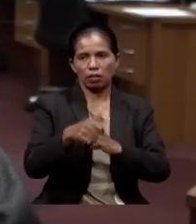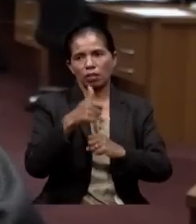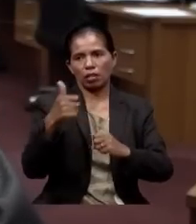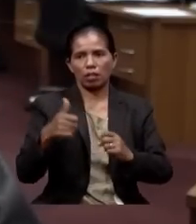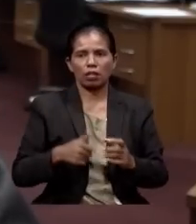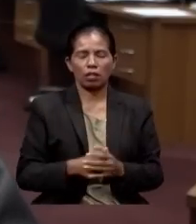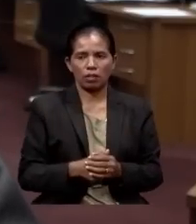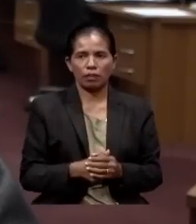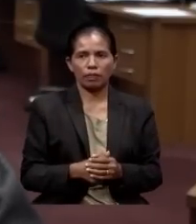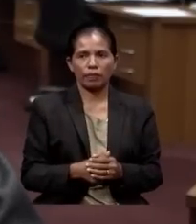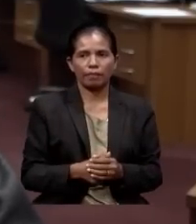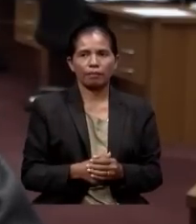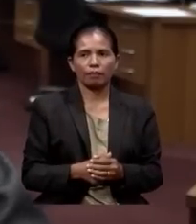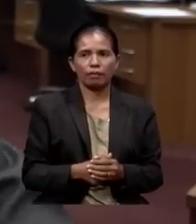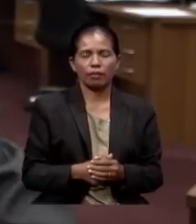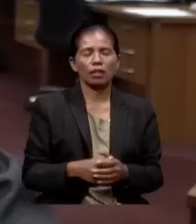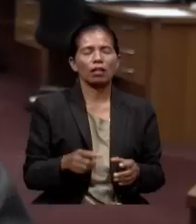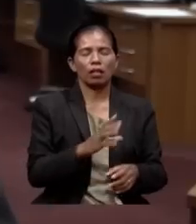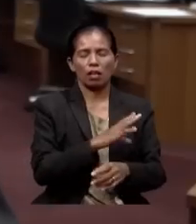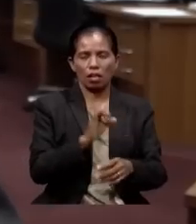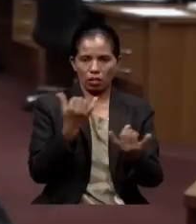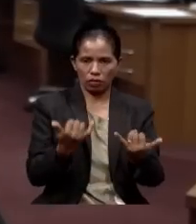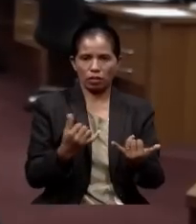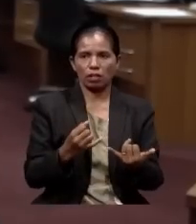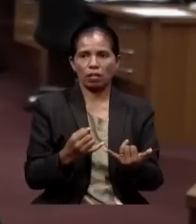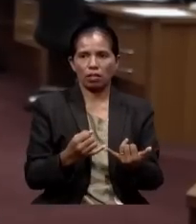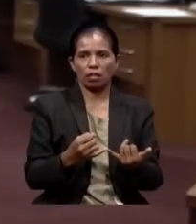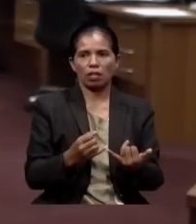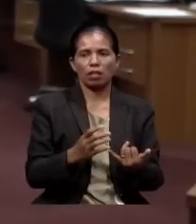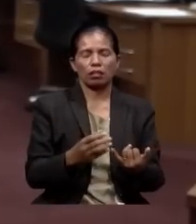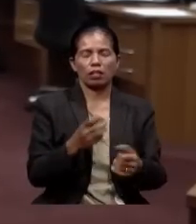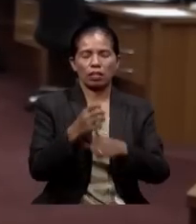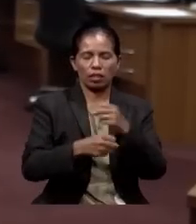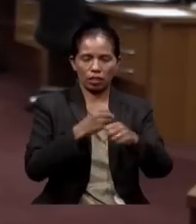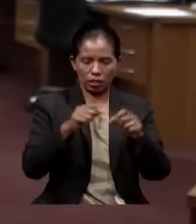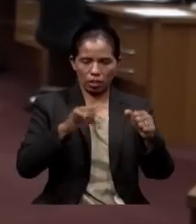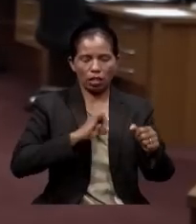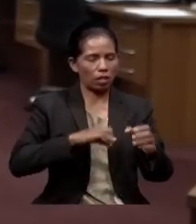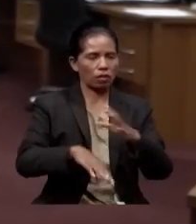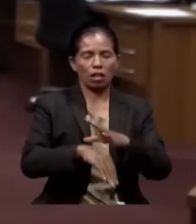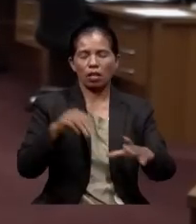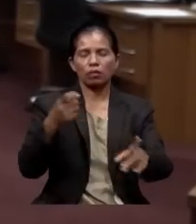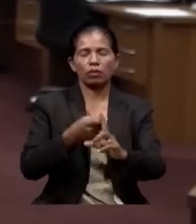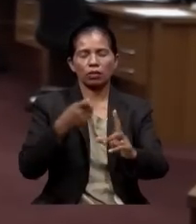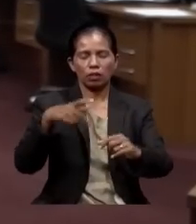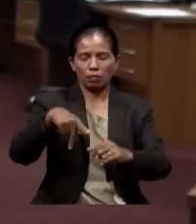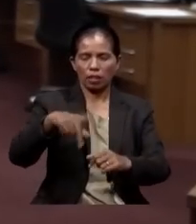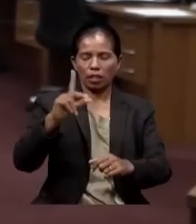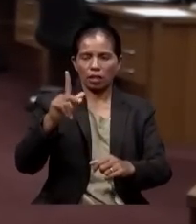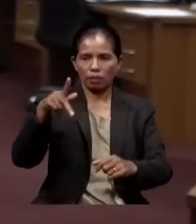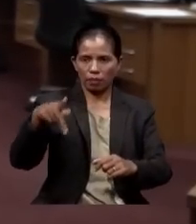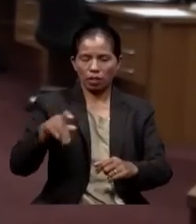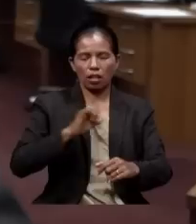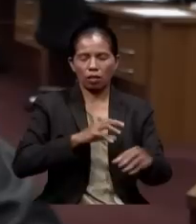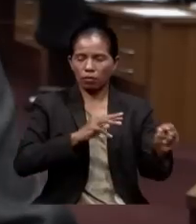bancadas na entrega, e como agora, período de né, sair, e eu tenho que passar a falar para